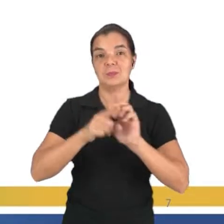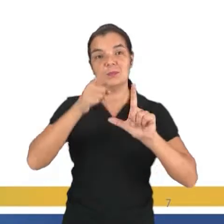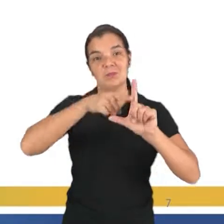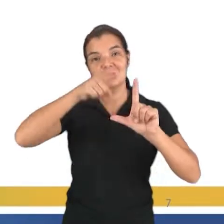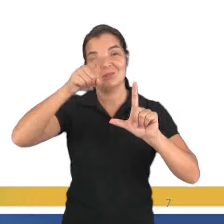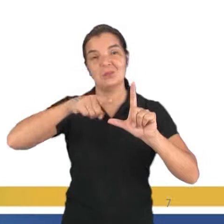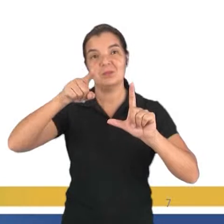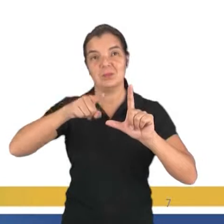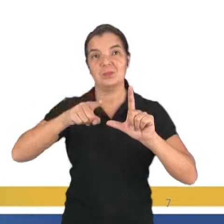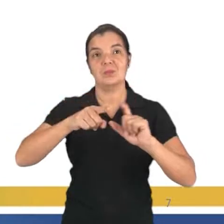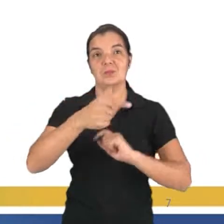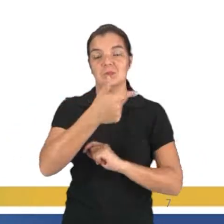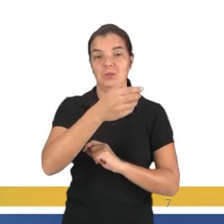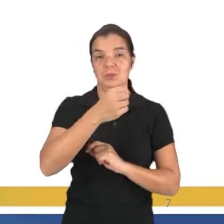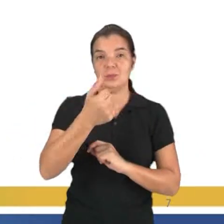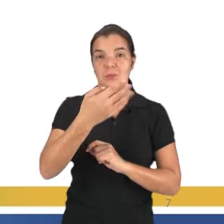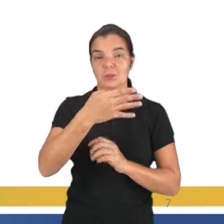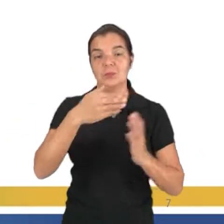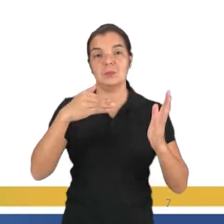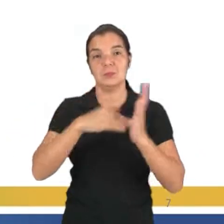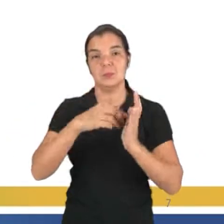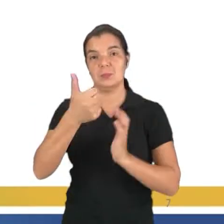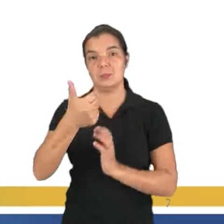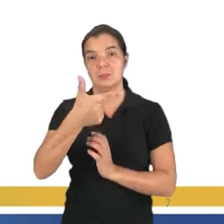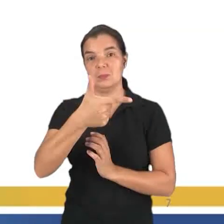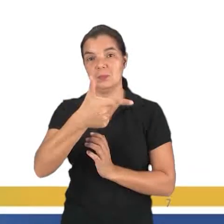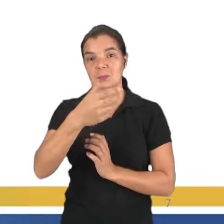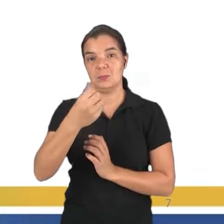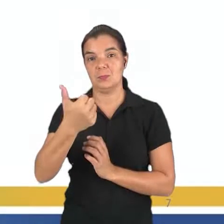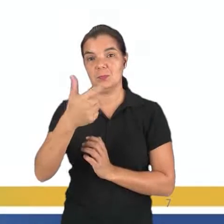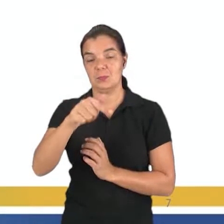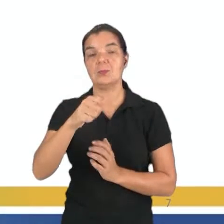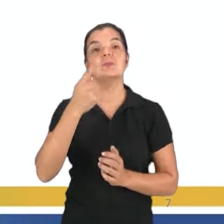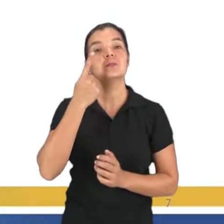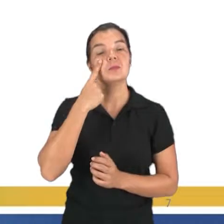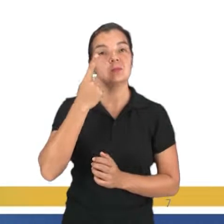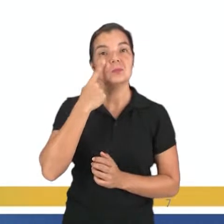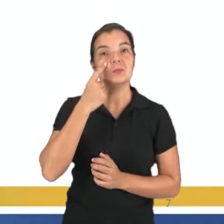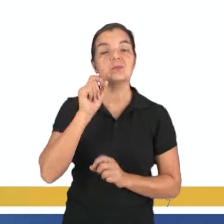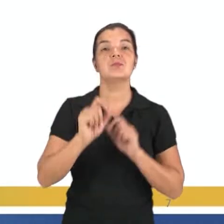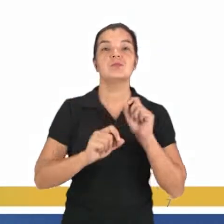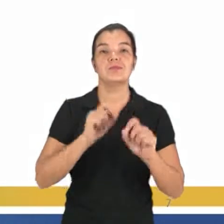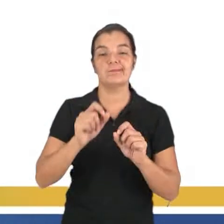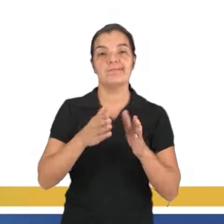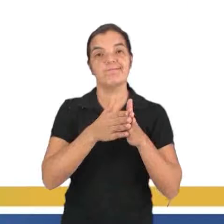que inclui de 2014 a 2017, vemos realmente que está